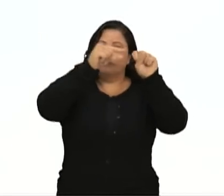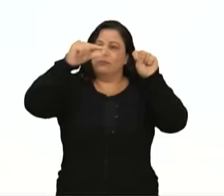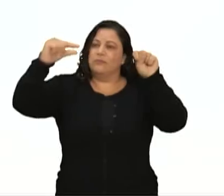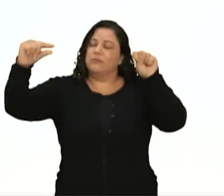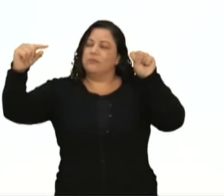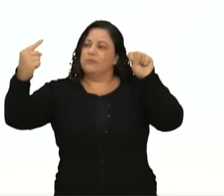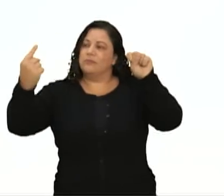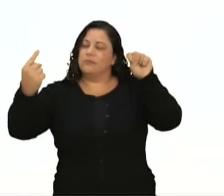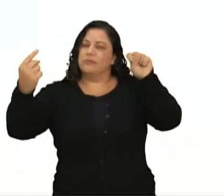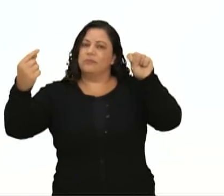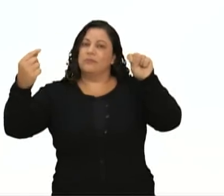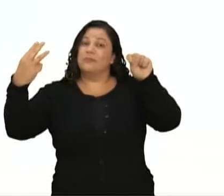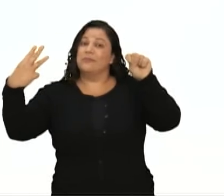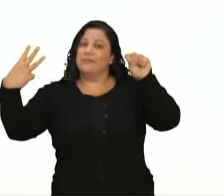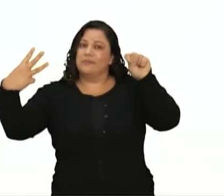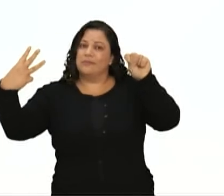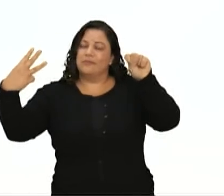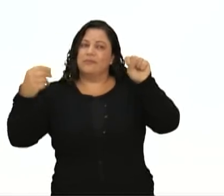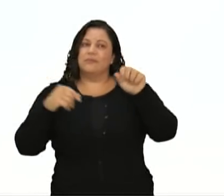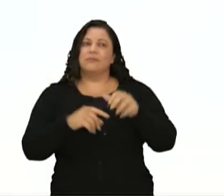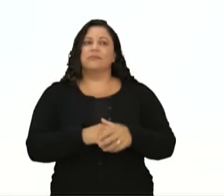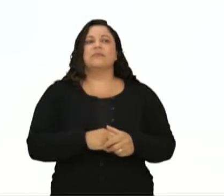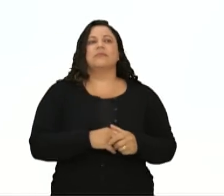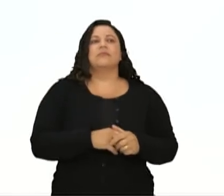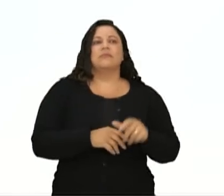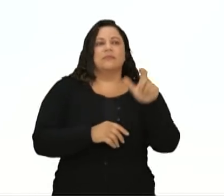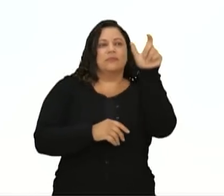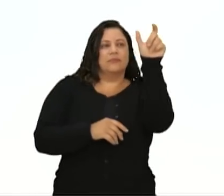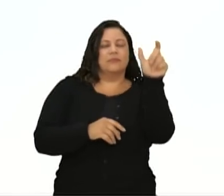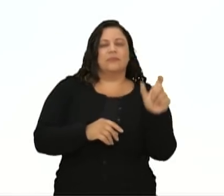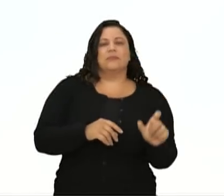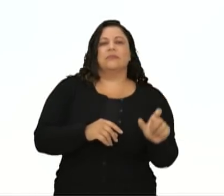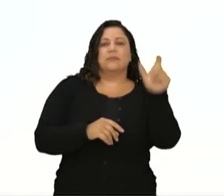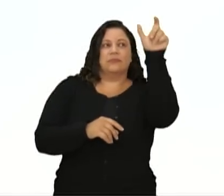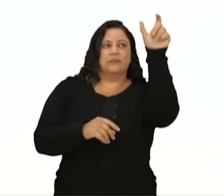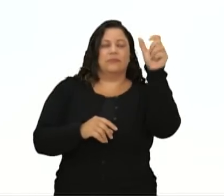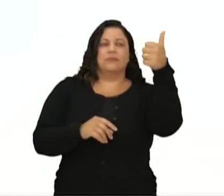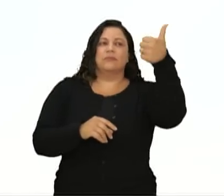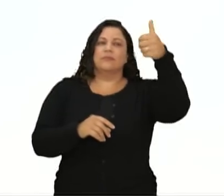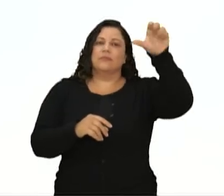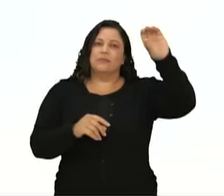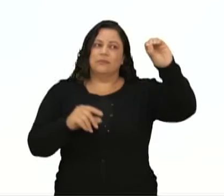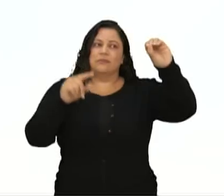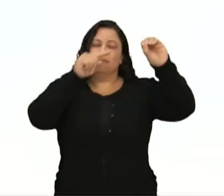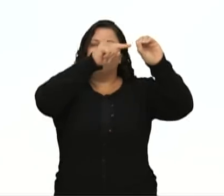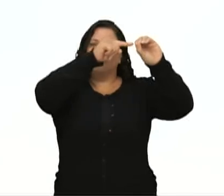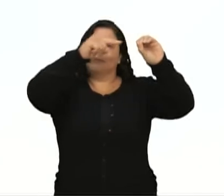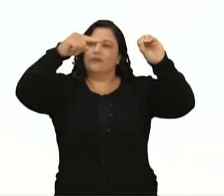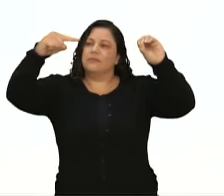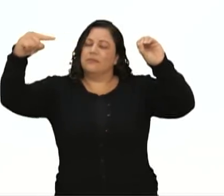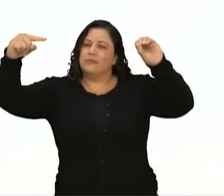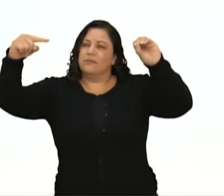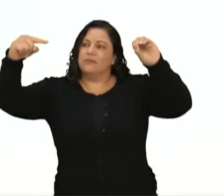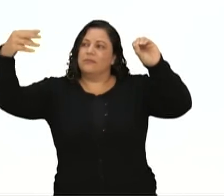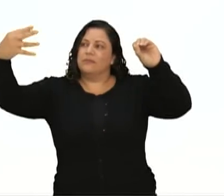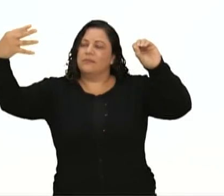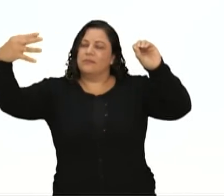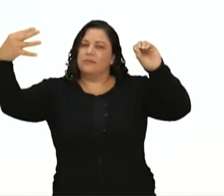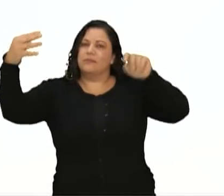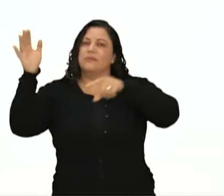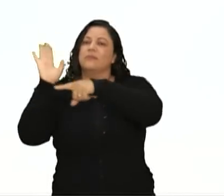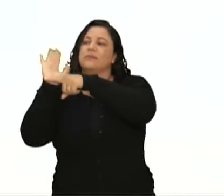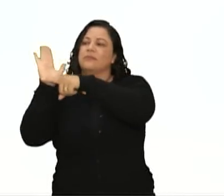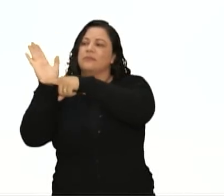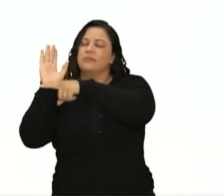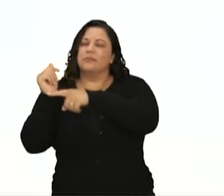assistiram 3 filmes. Também temos que 10 alunos assistiram 4